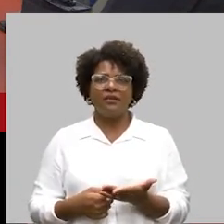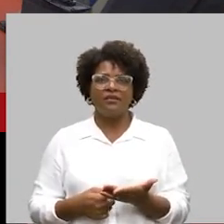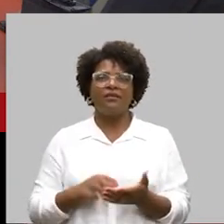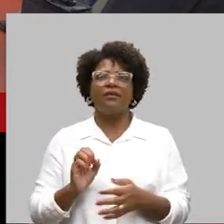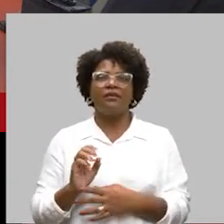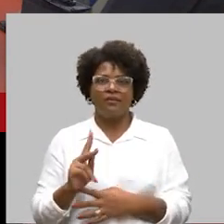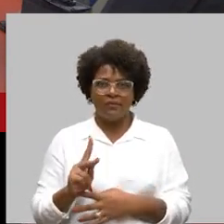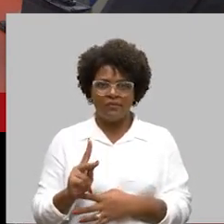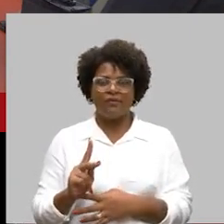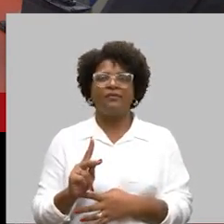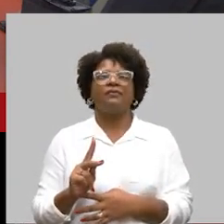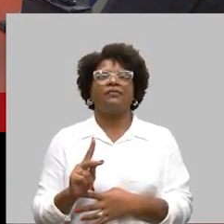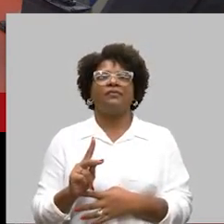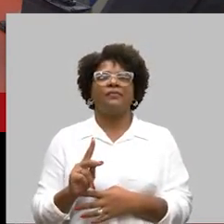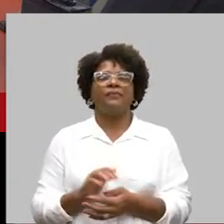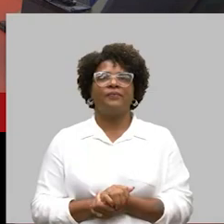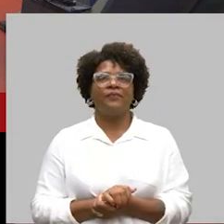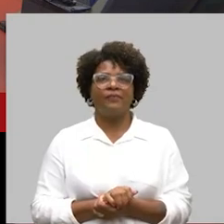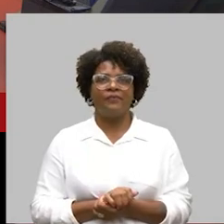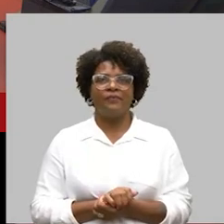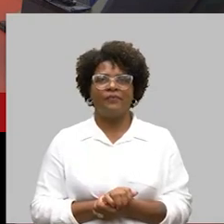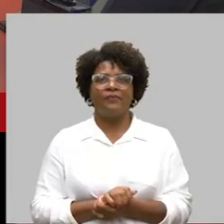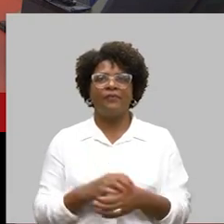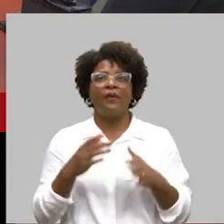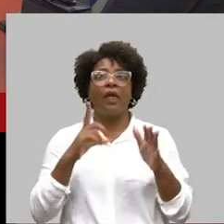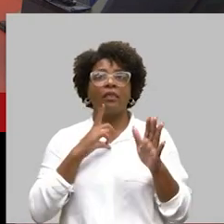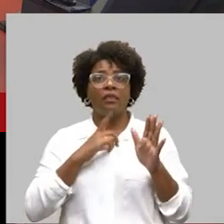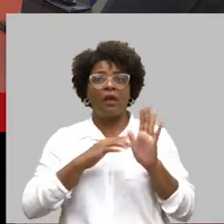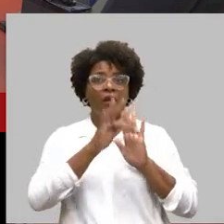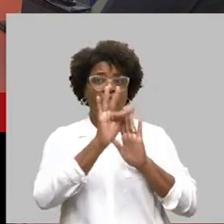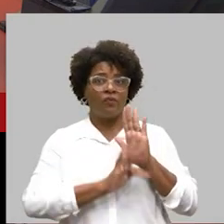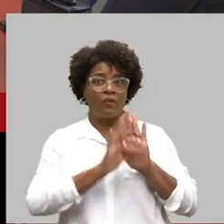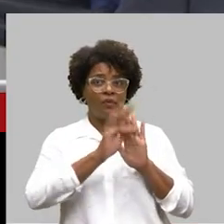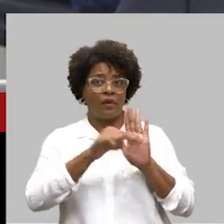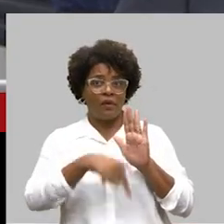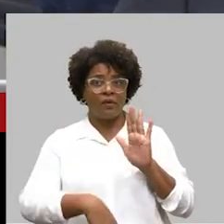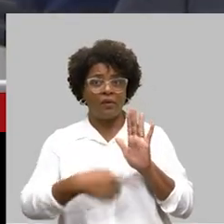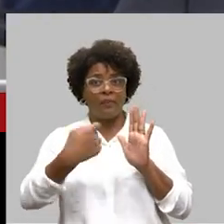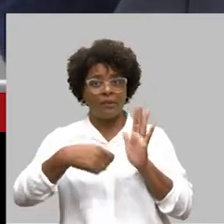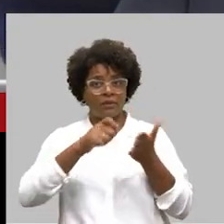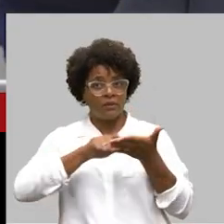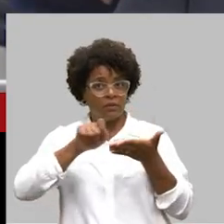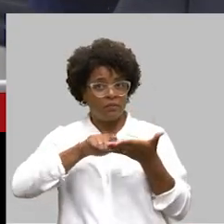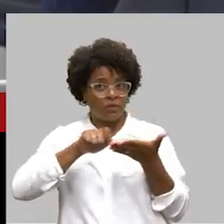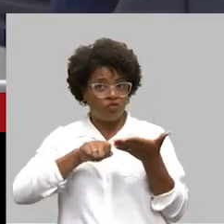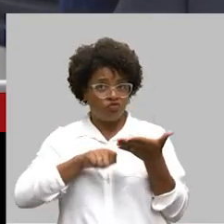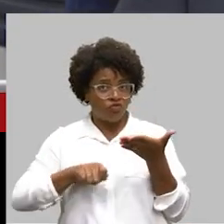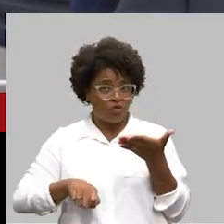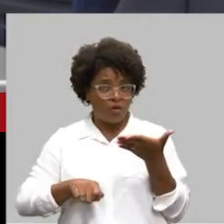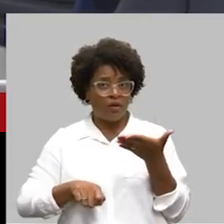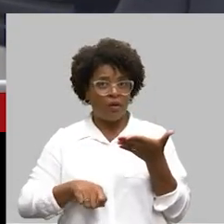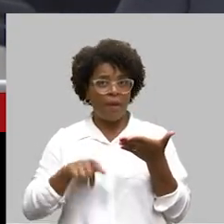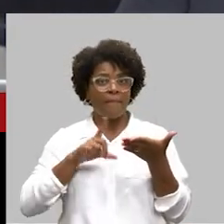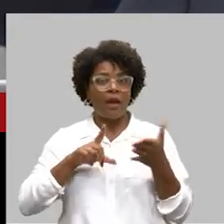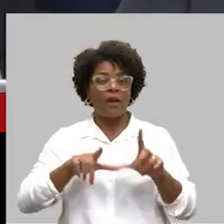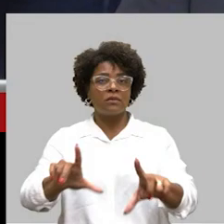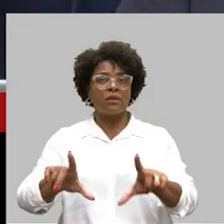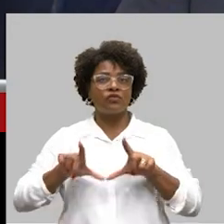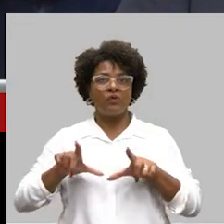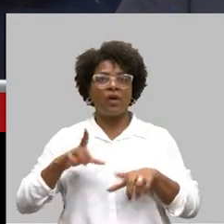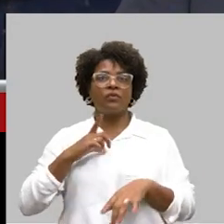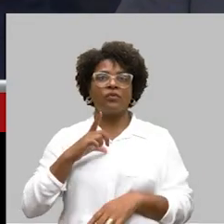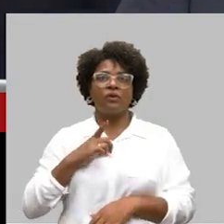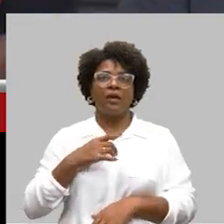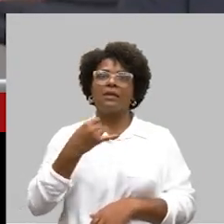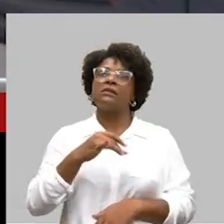plástico que vocês receberam tem um formulário que é preciso que vocês preencham para o certificado quem tiver